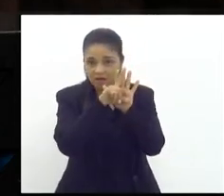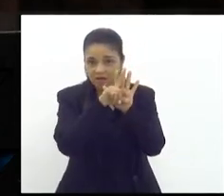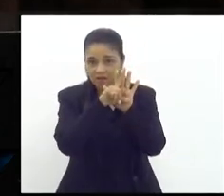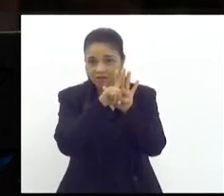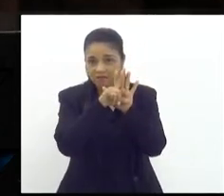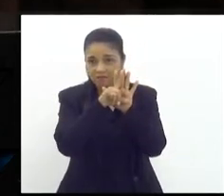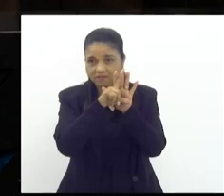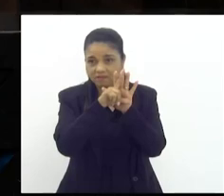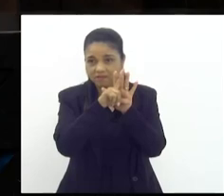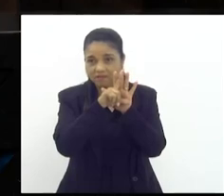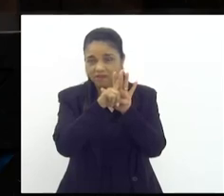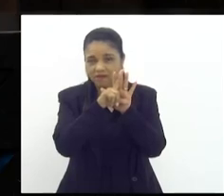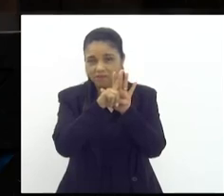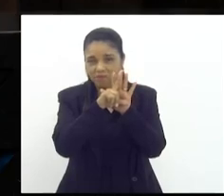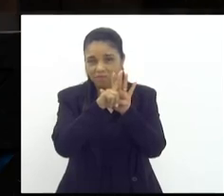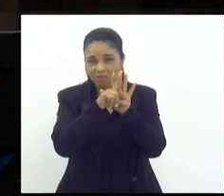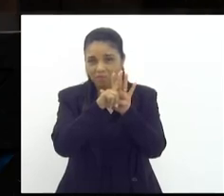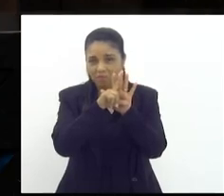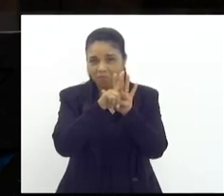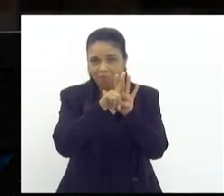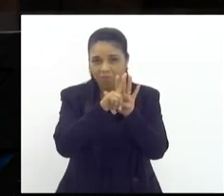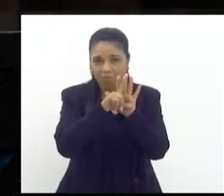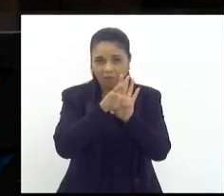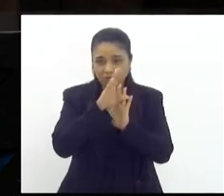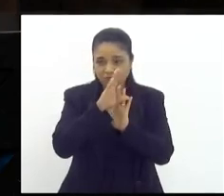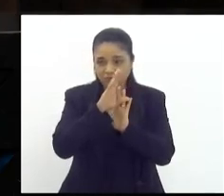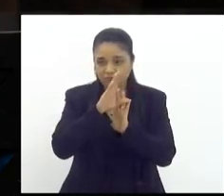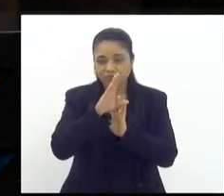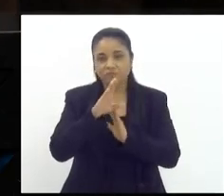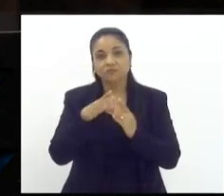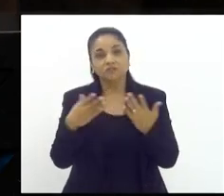já que votamos